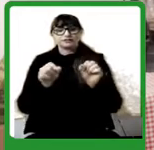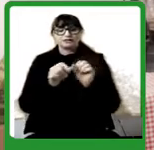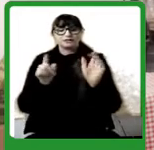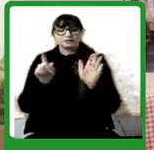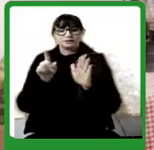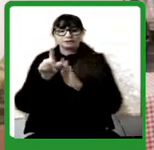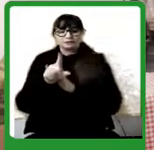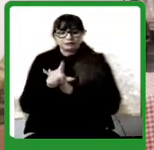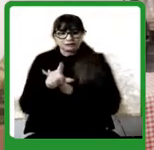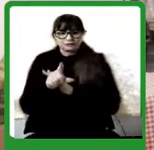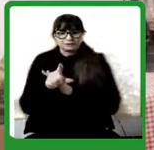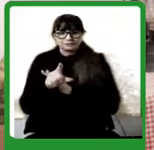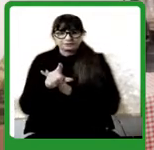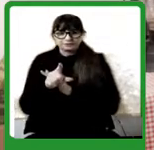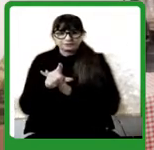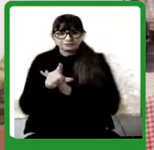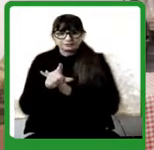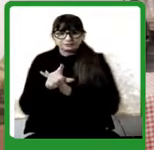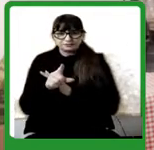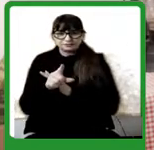deixo.